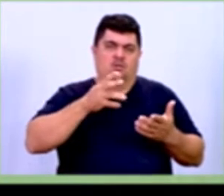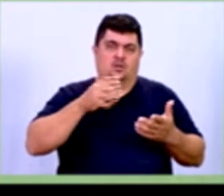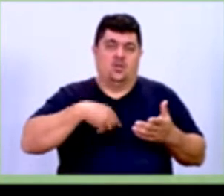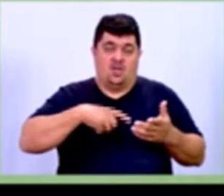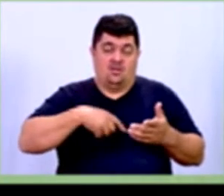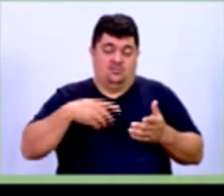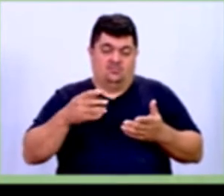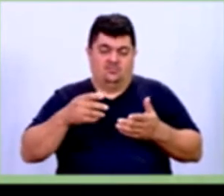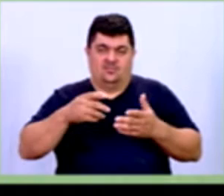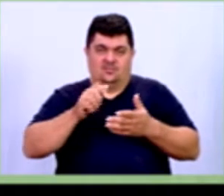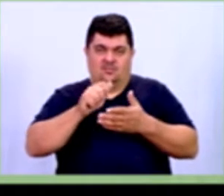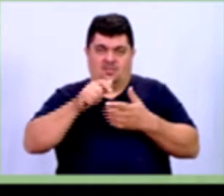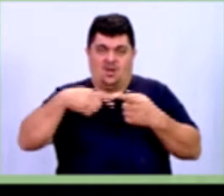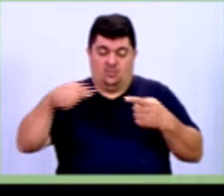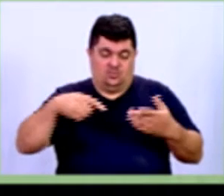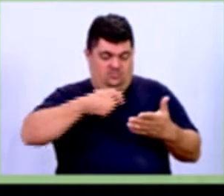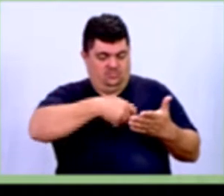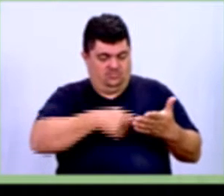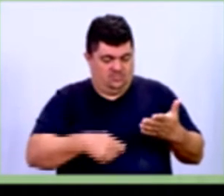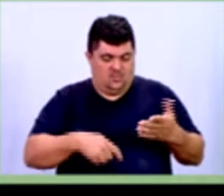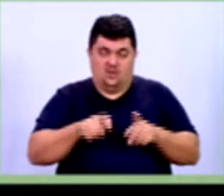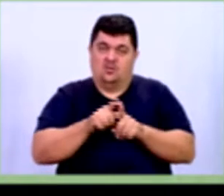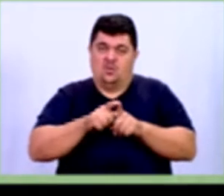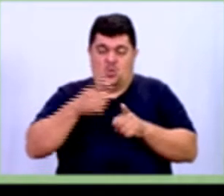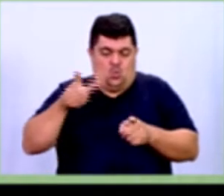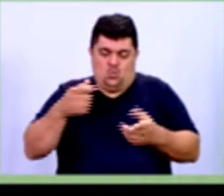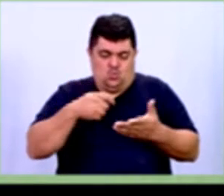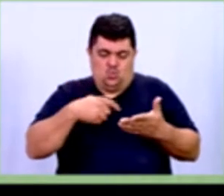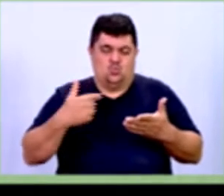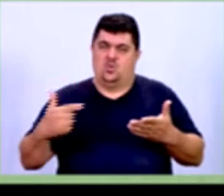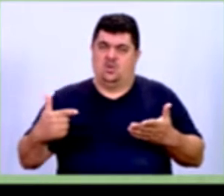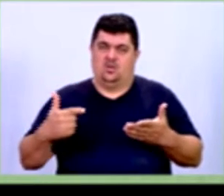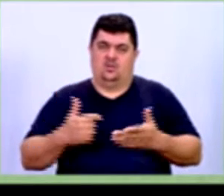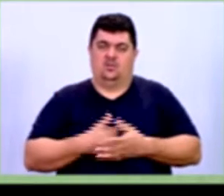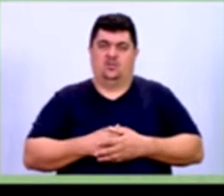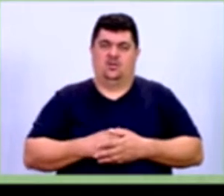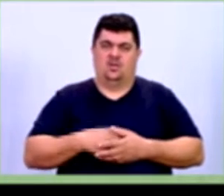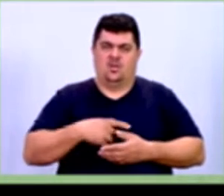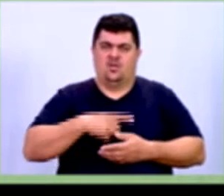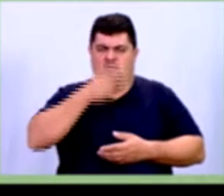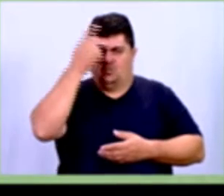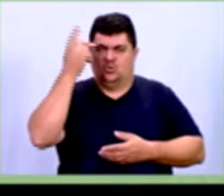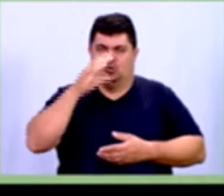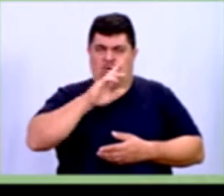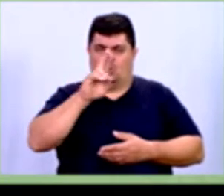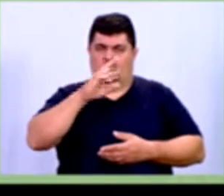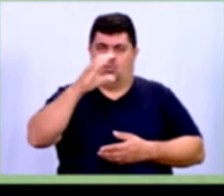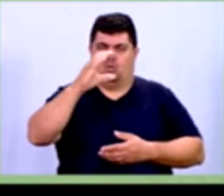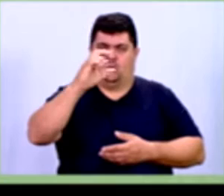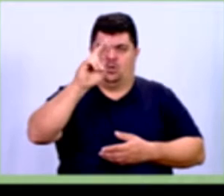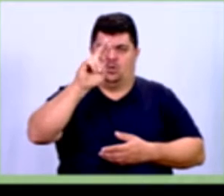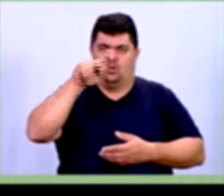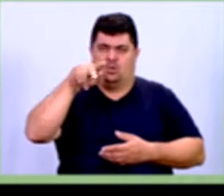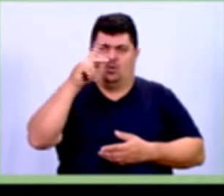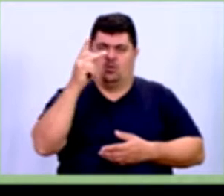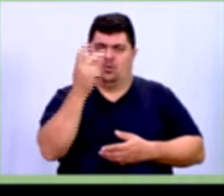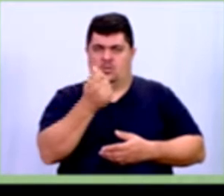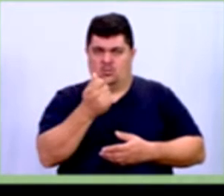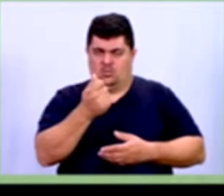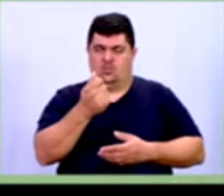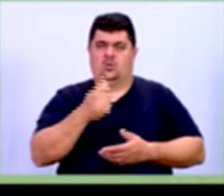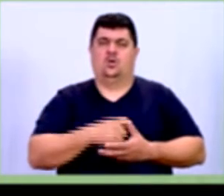escritos. Segundo Cunha, o livro didático, em muitos casos, é utilizado como um